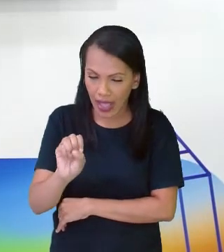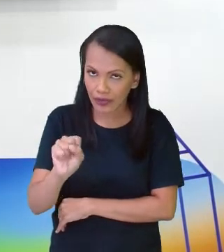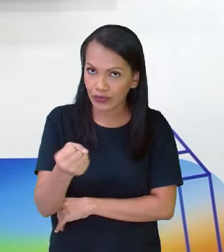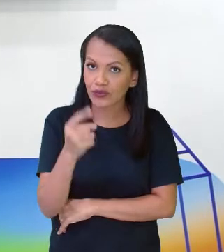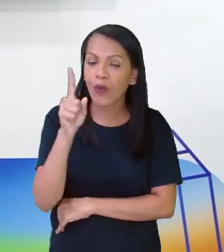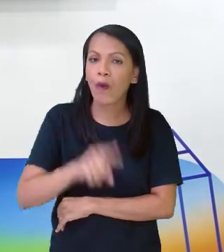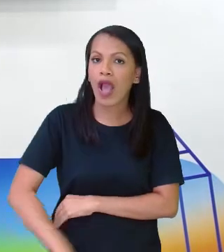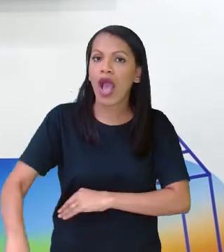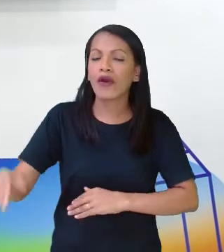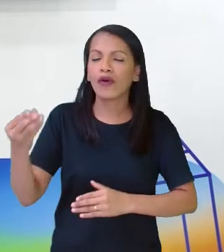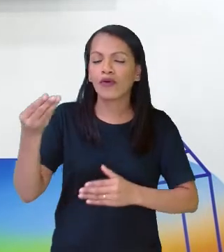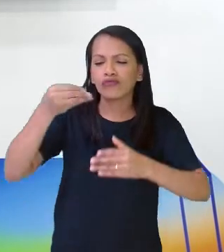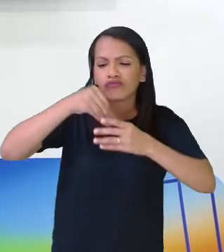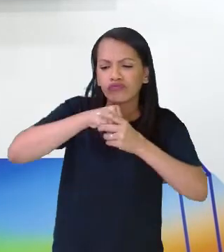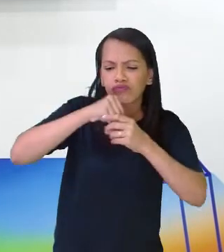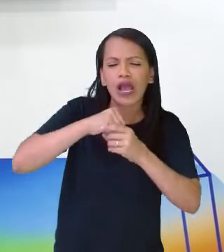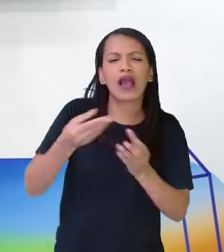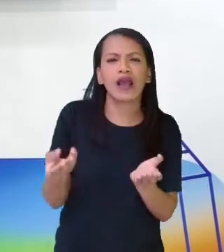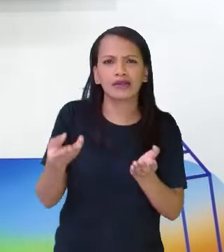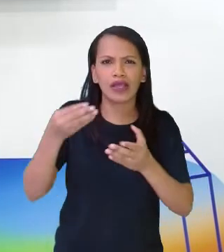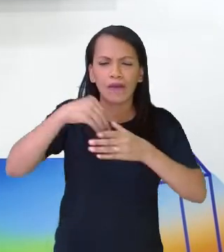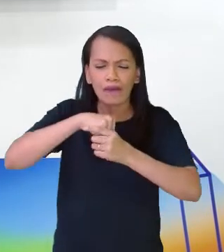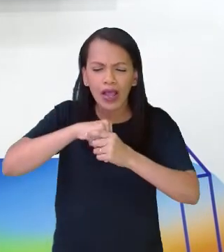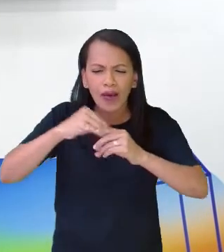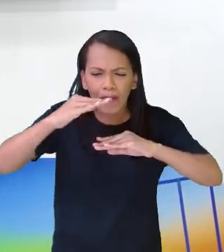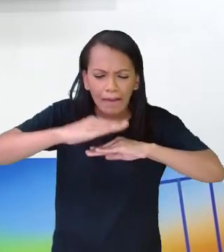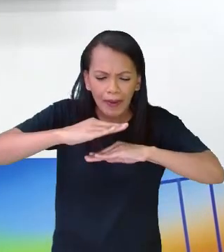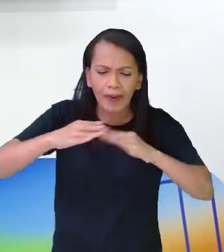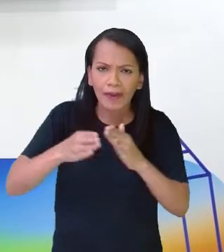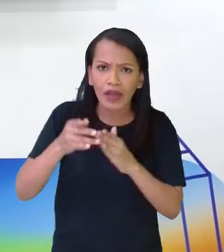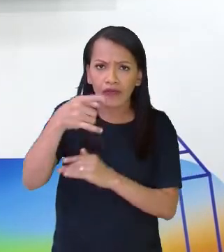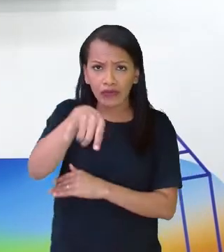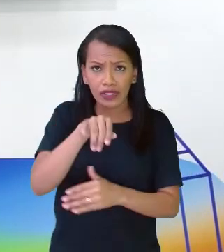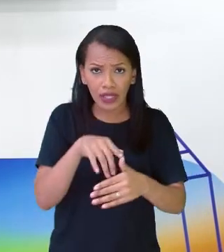costuma comer legumes e verduras?